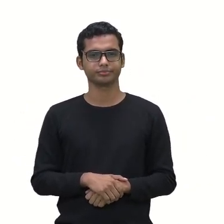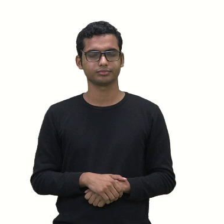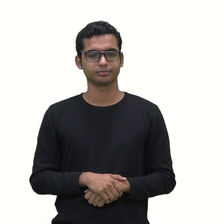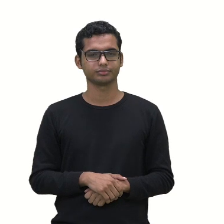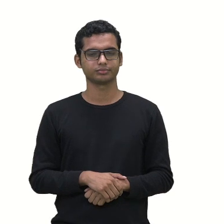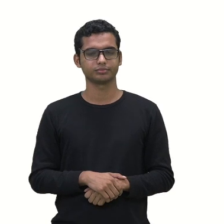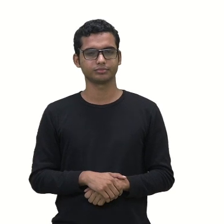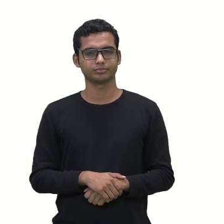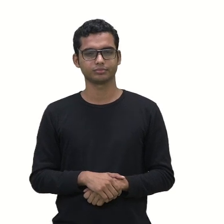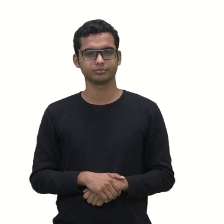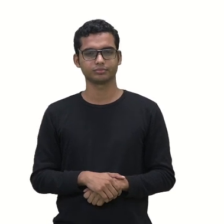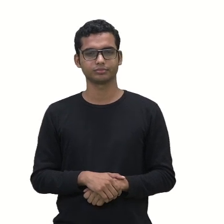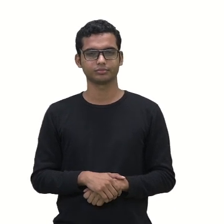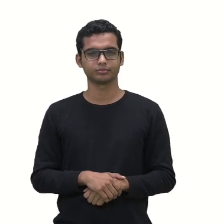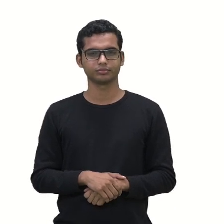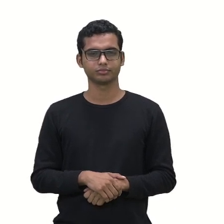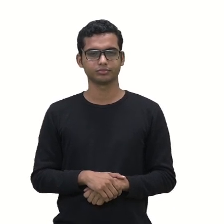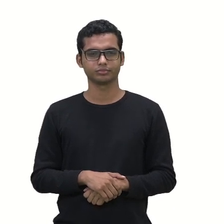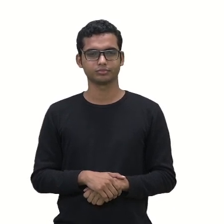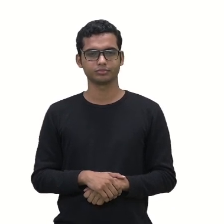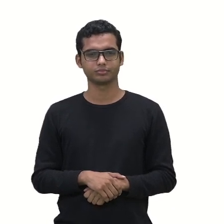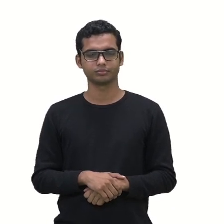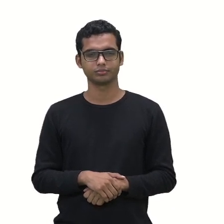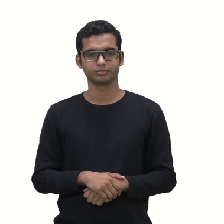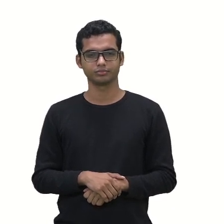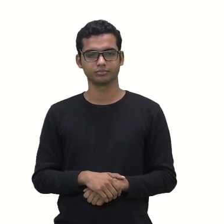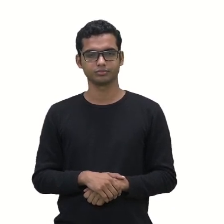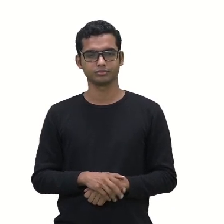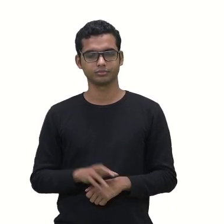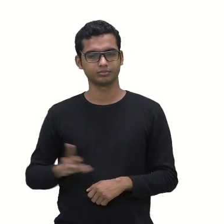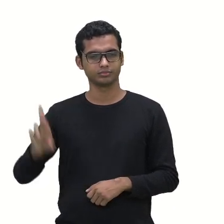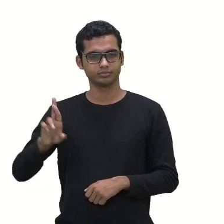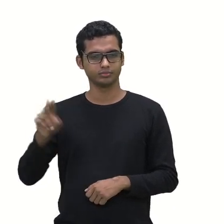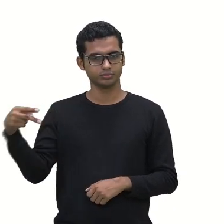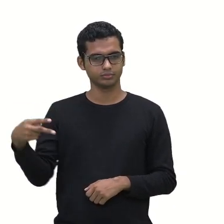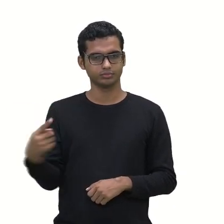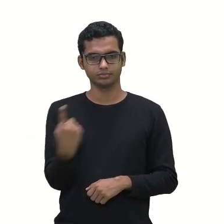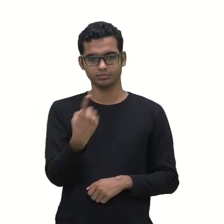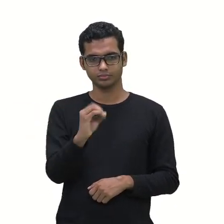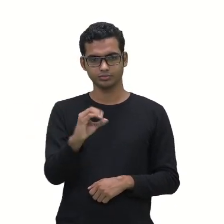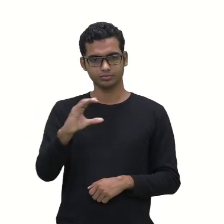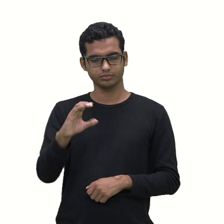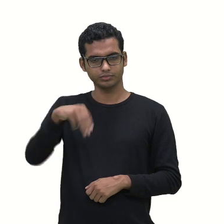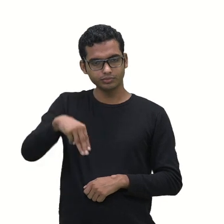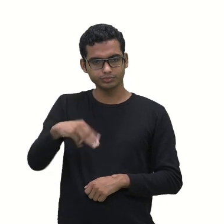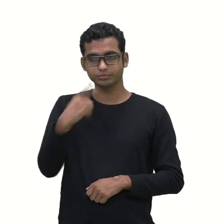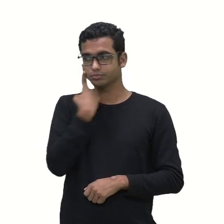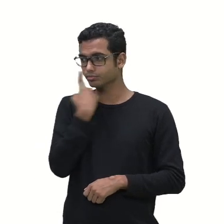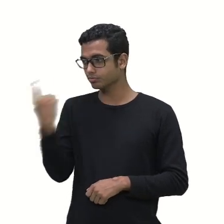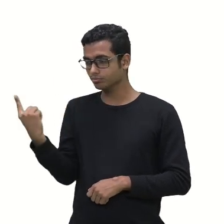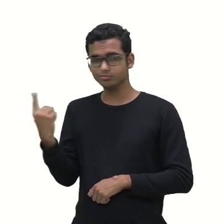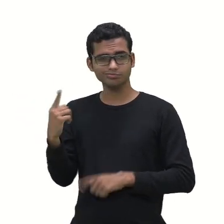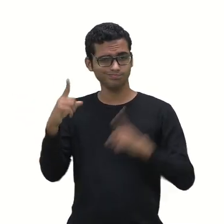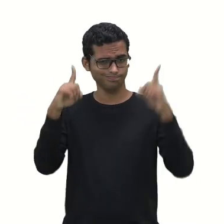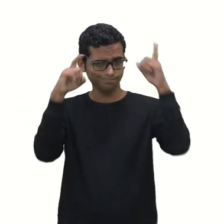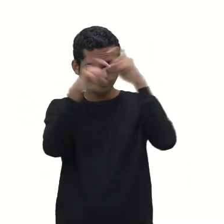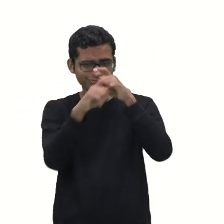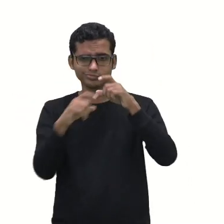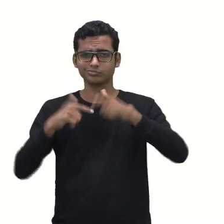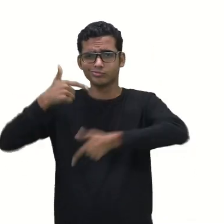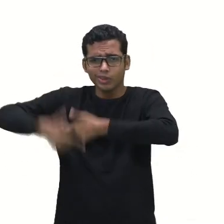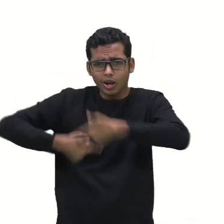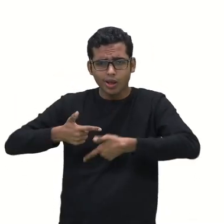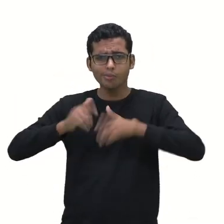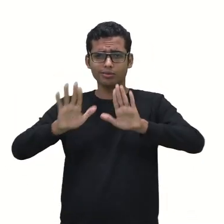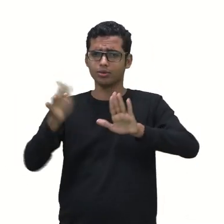maior, é igual a 10 centímetros, tá bom? Então dá um pouquinho mais de trabalho, né? Mas a